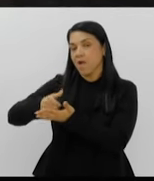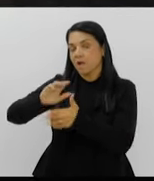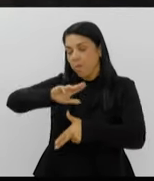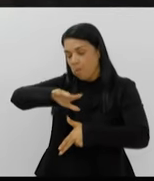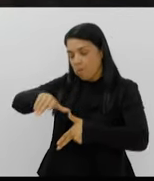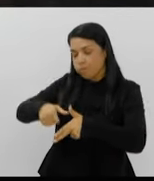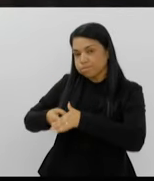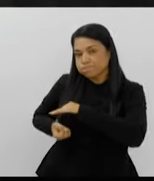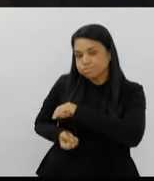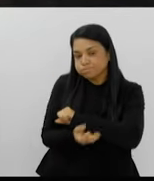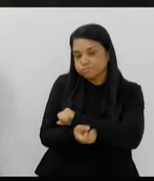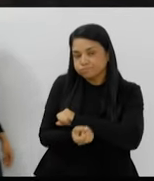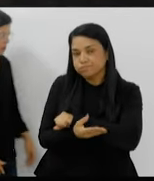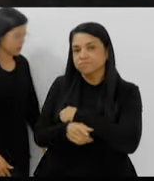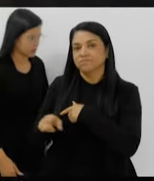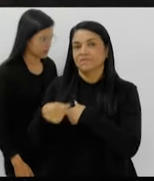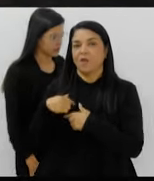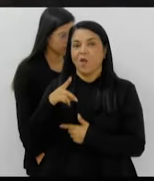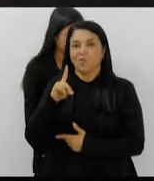Detro. E aí,